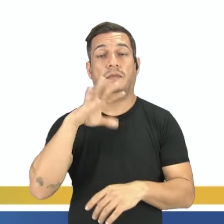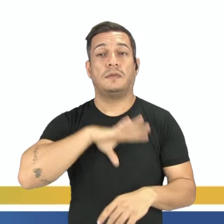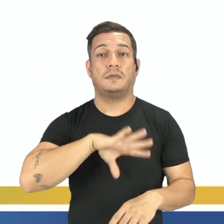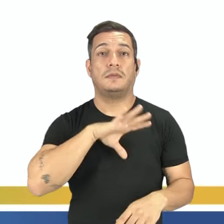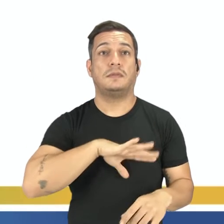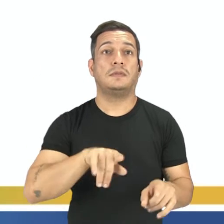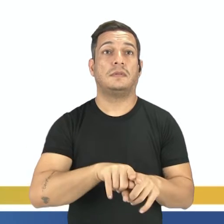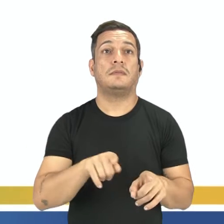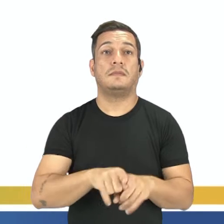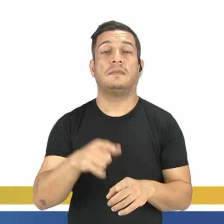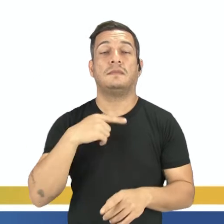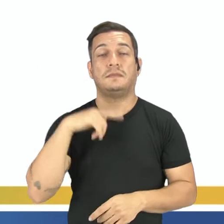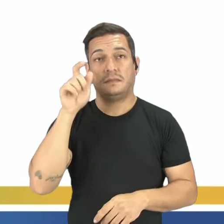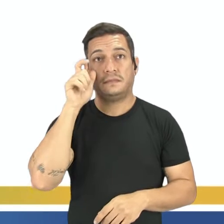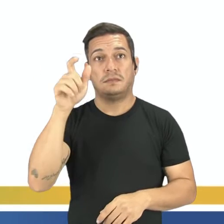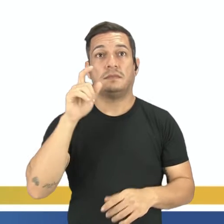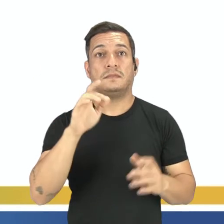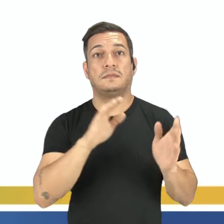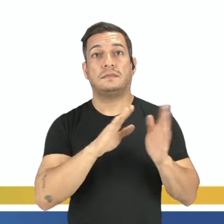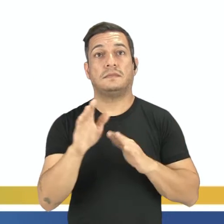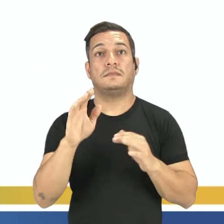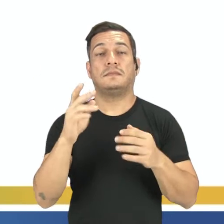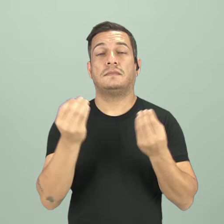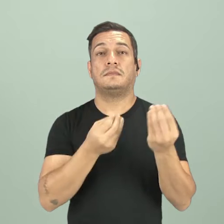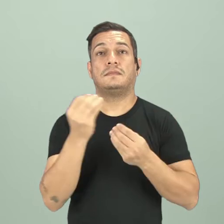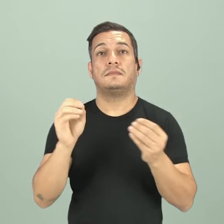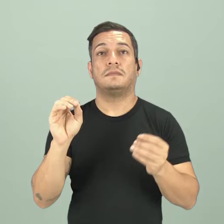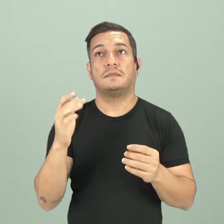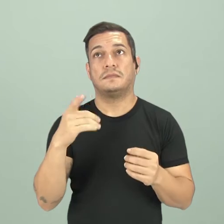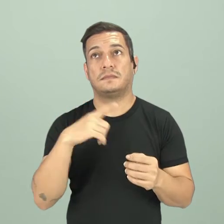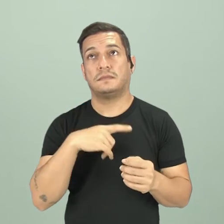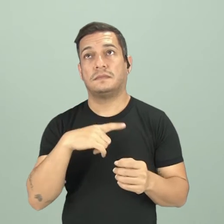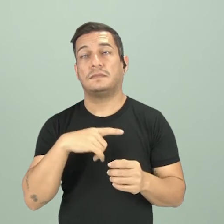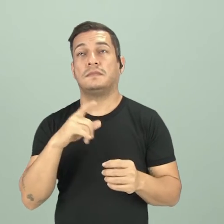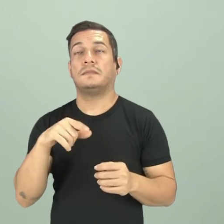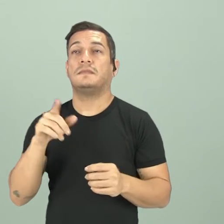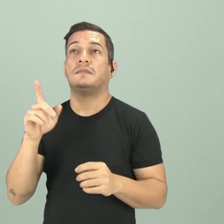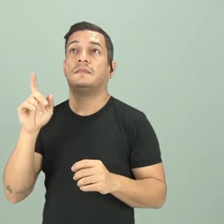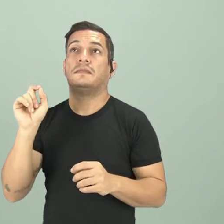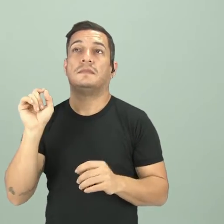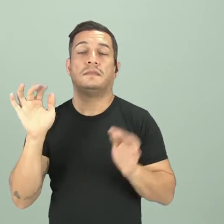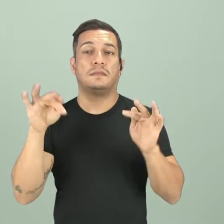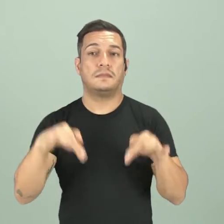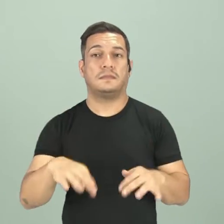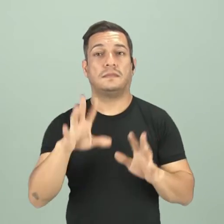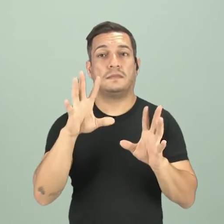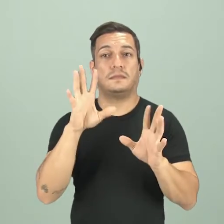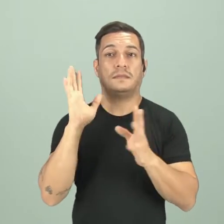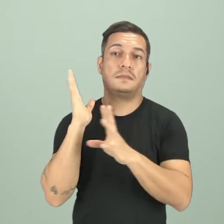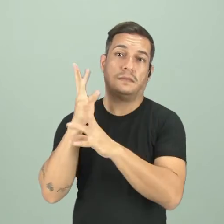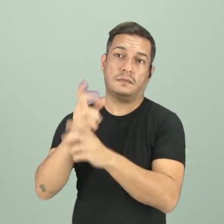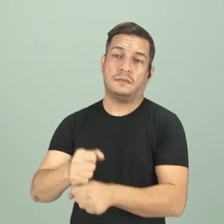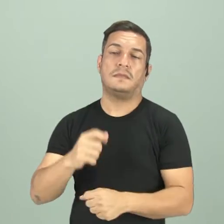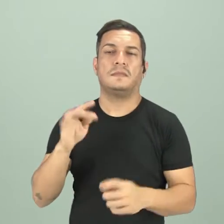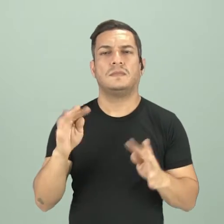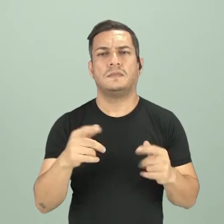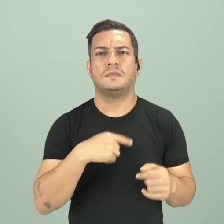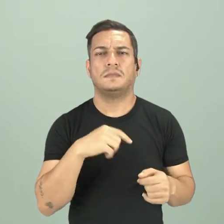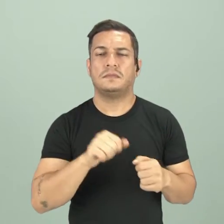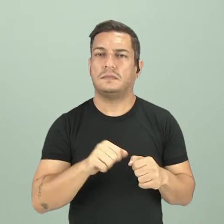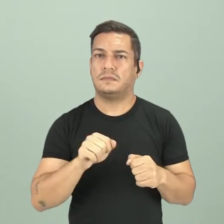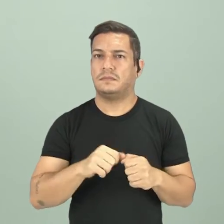portuguesa. E também observar a progressão de como isso está caminhando. Então, aquela parte final da revisão, né? Será que tudo que eu